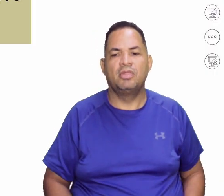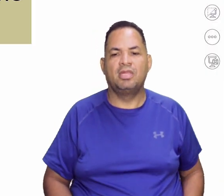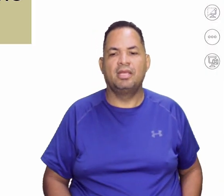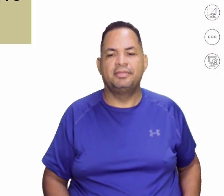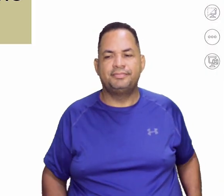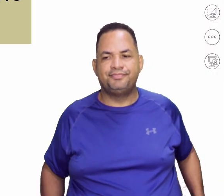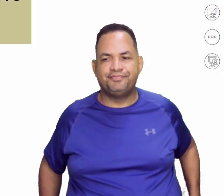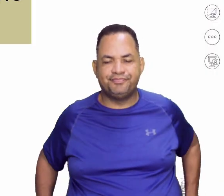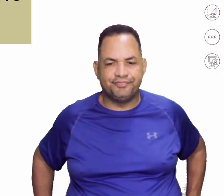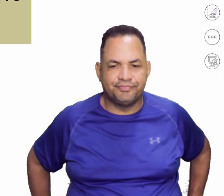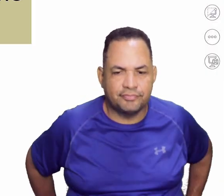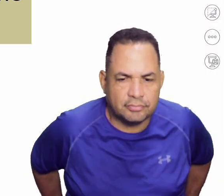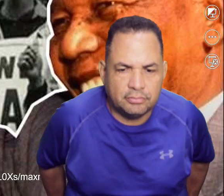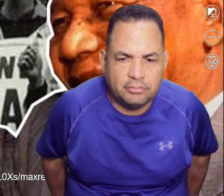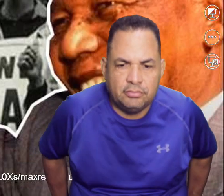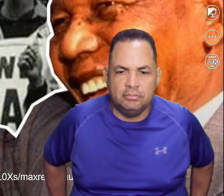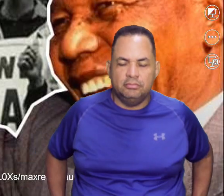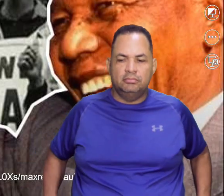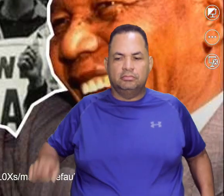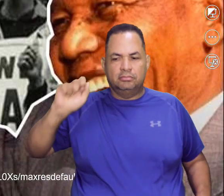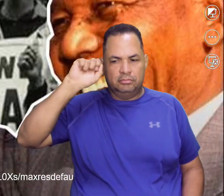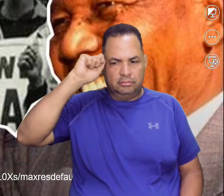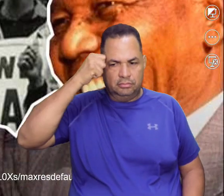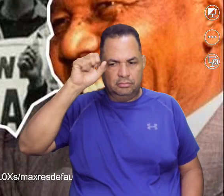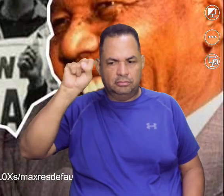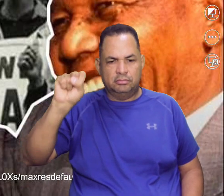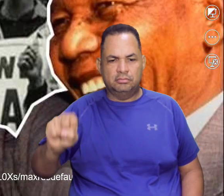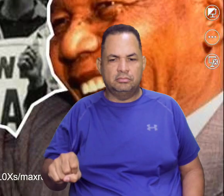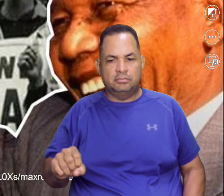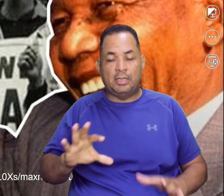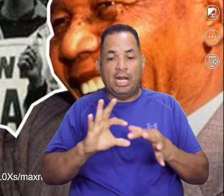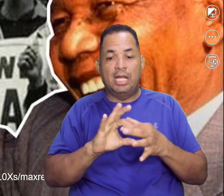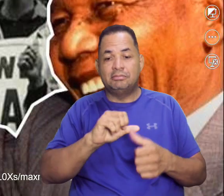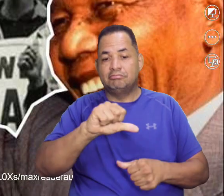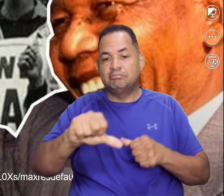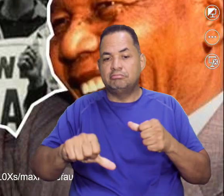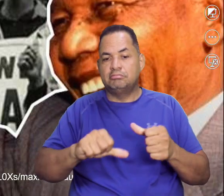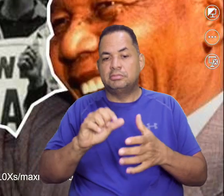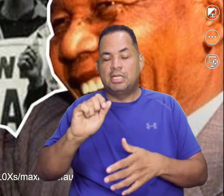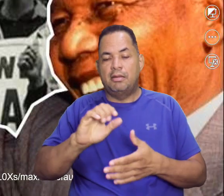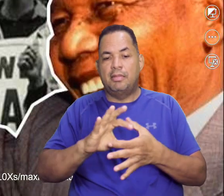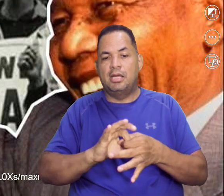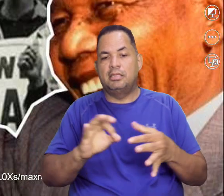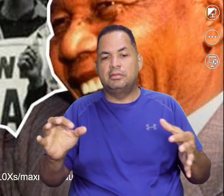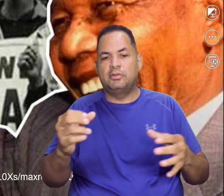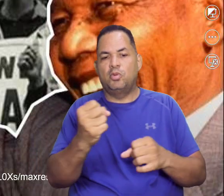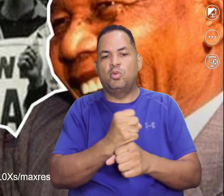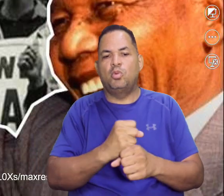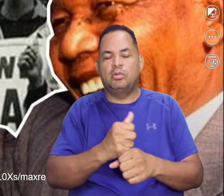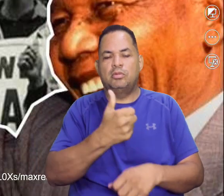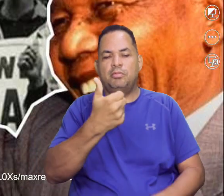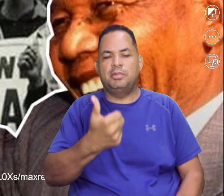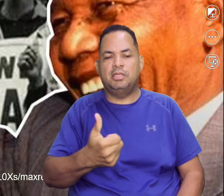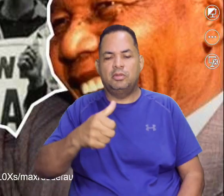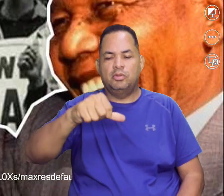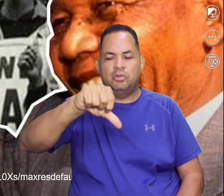Pessoal, a África do Sul, ela vai se tornar independente em 1910,